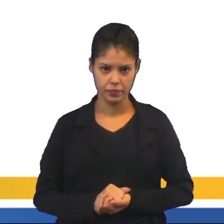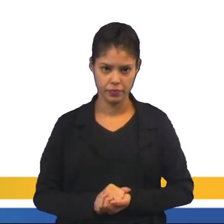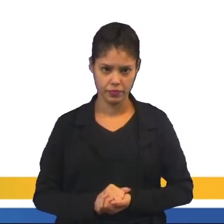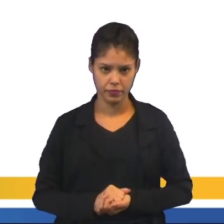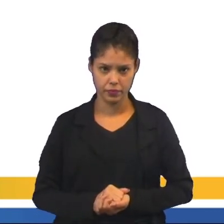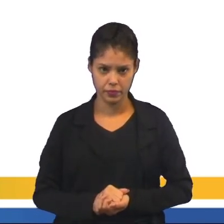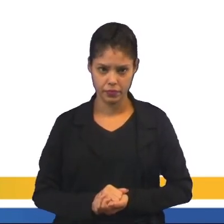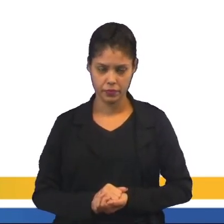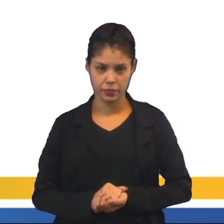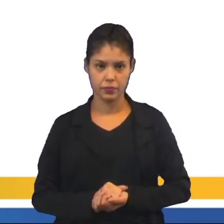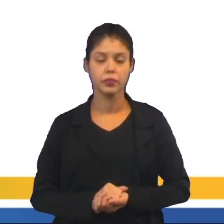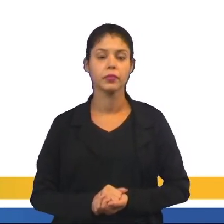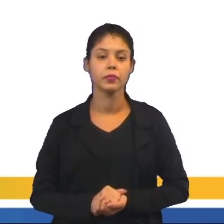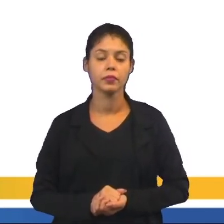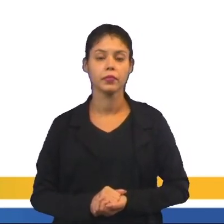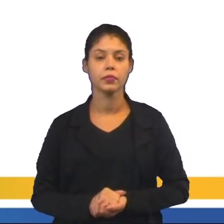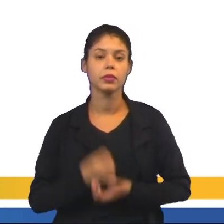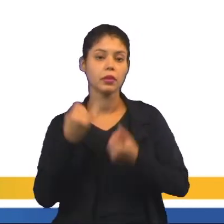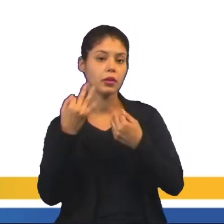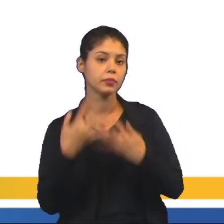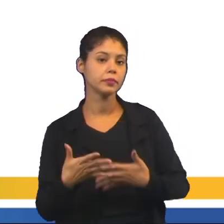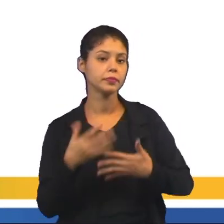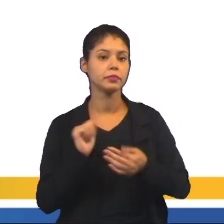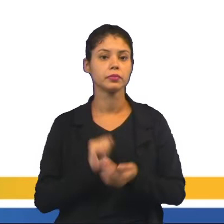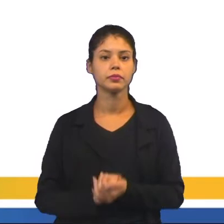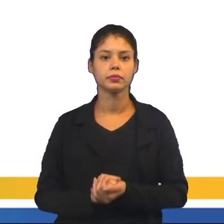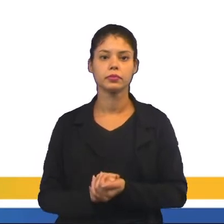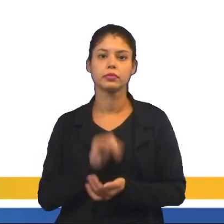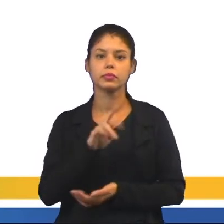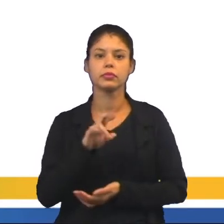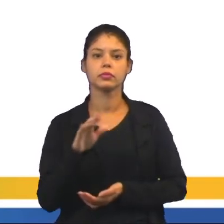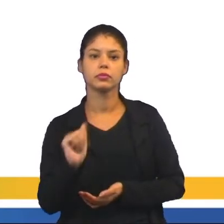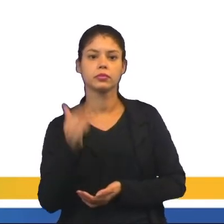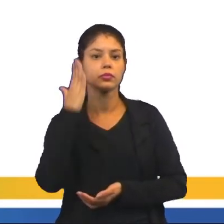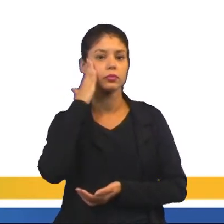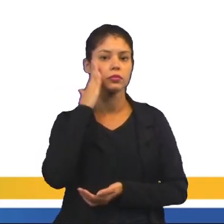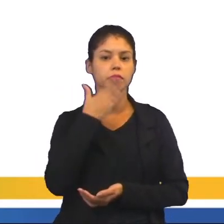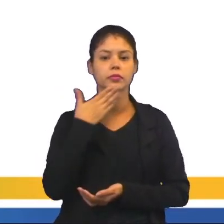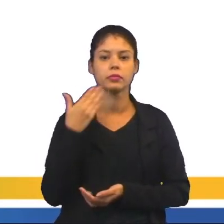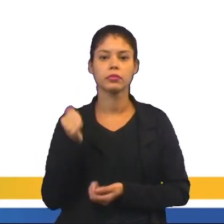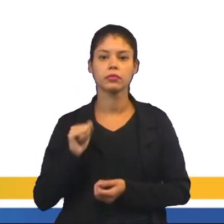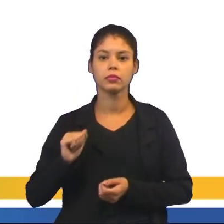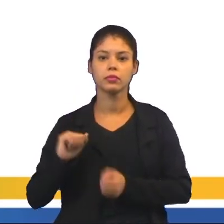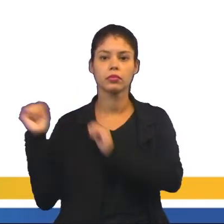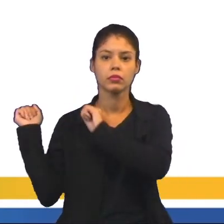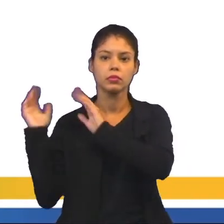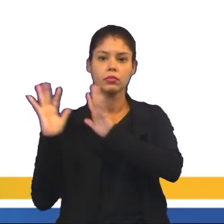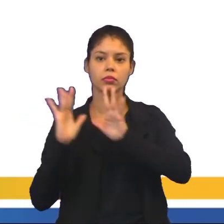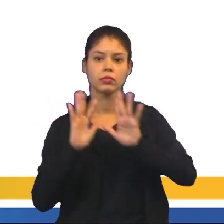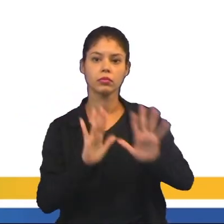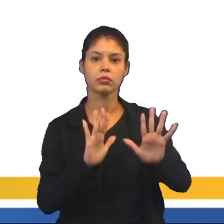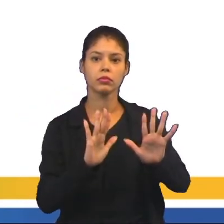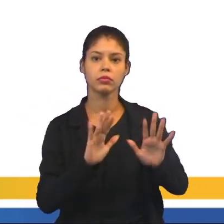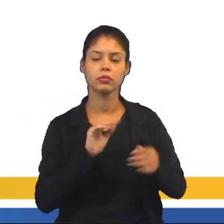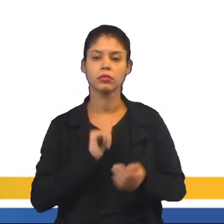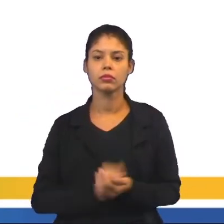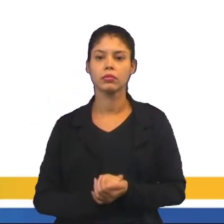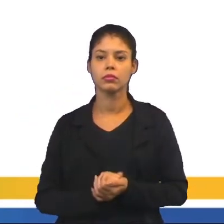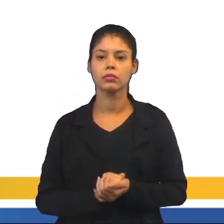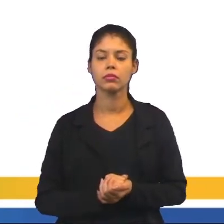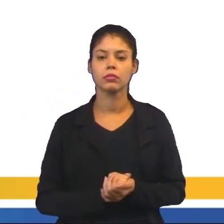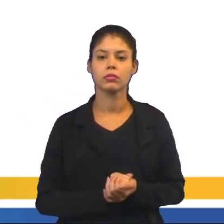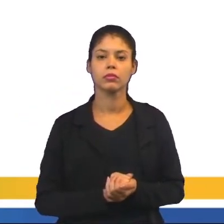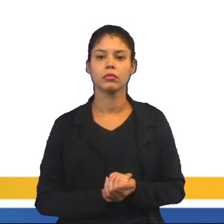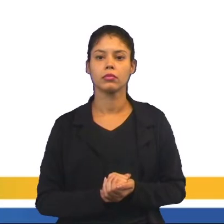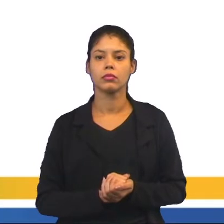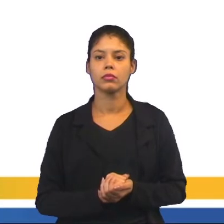Simples. No exemplo 2, está dizendo, com a intenção de compreender melhor o fluxo de